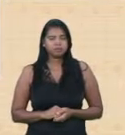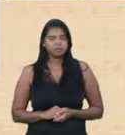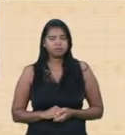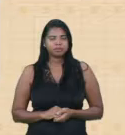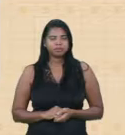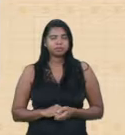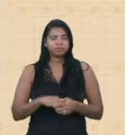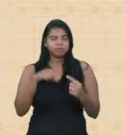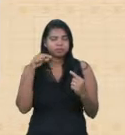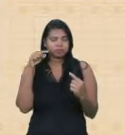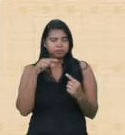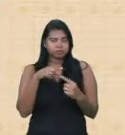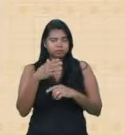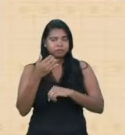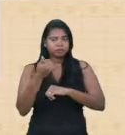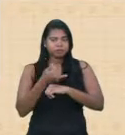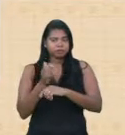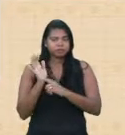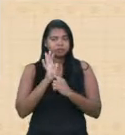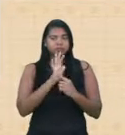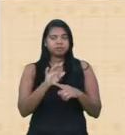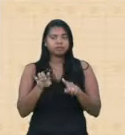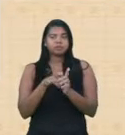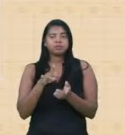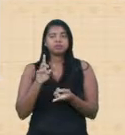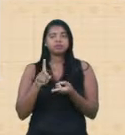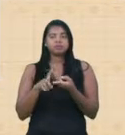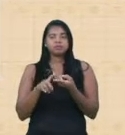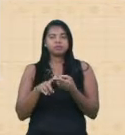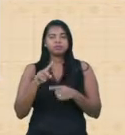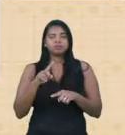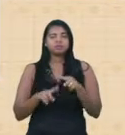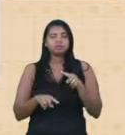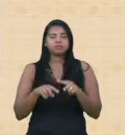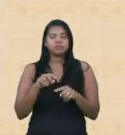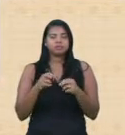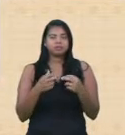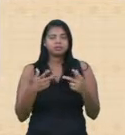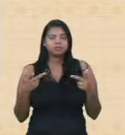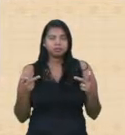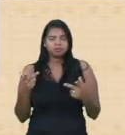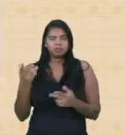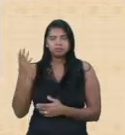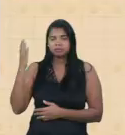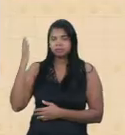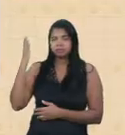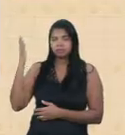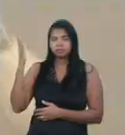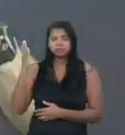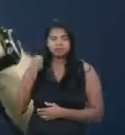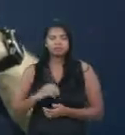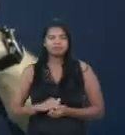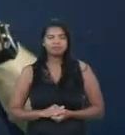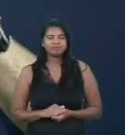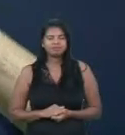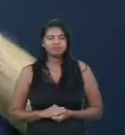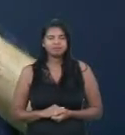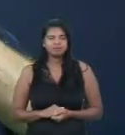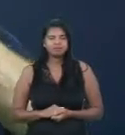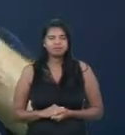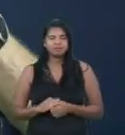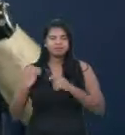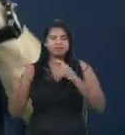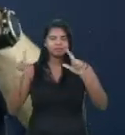objetos metálicos e eu trouxe aqui esse material ferromagnético, não sei, tá vendo aqui, Robertão? Joga para mim,